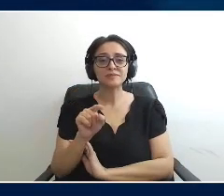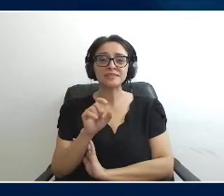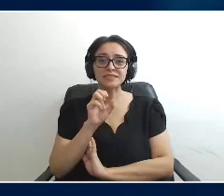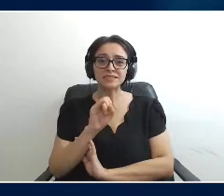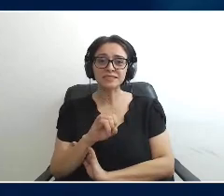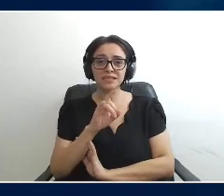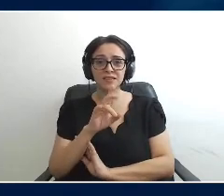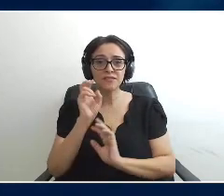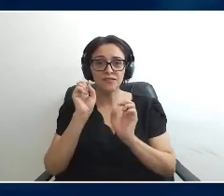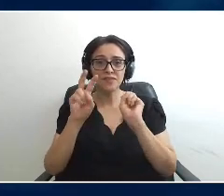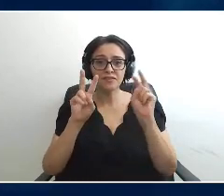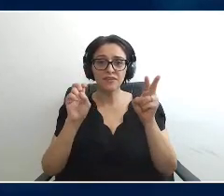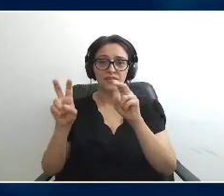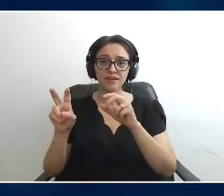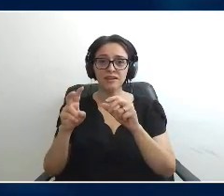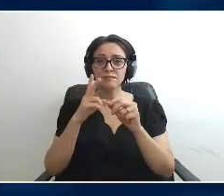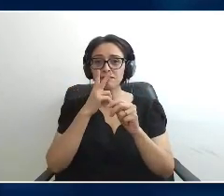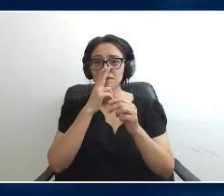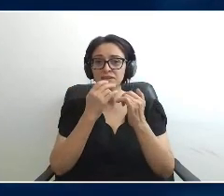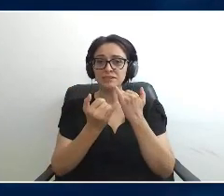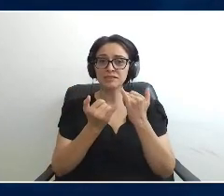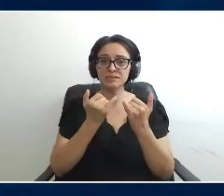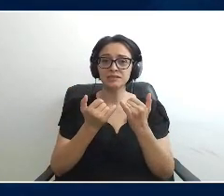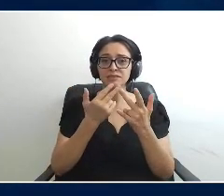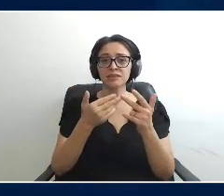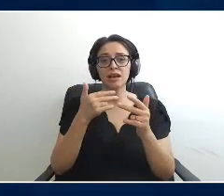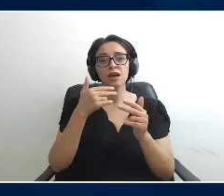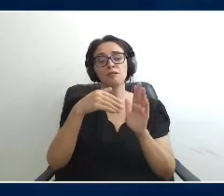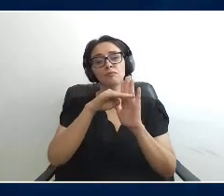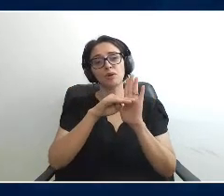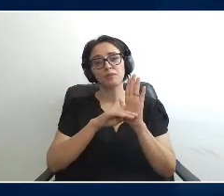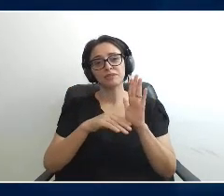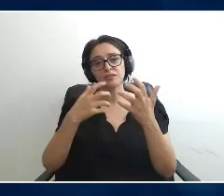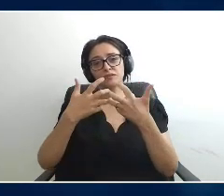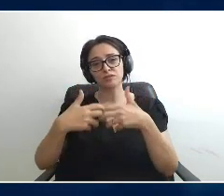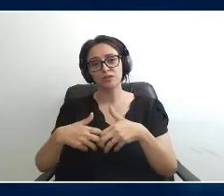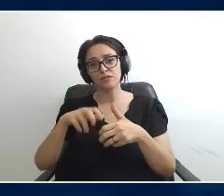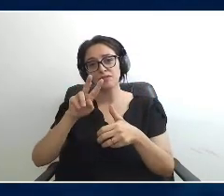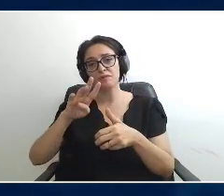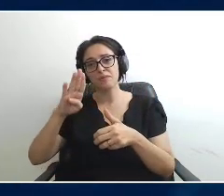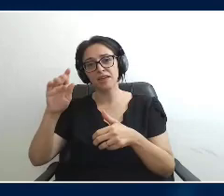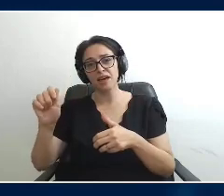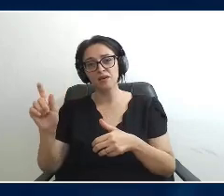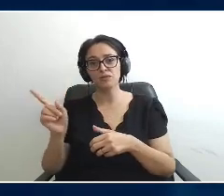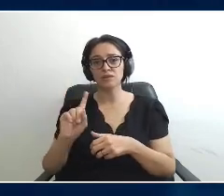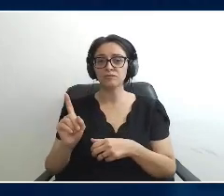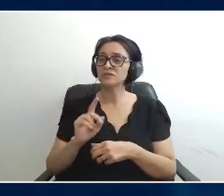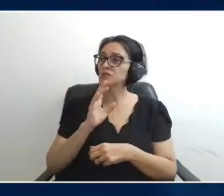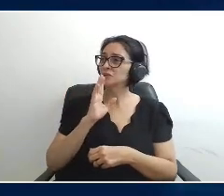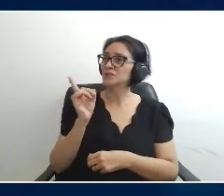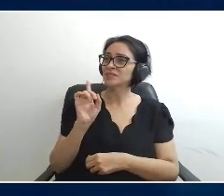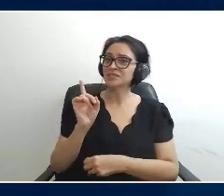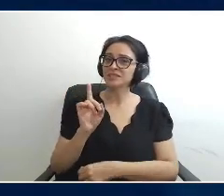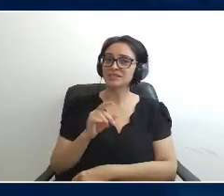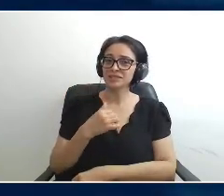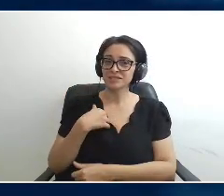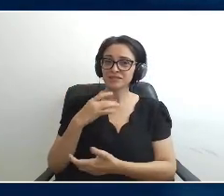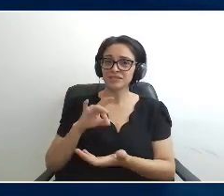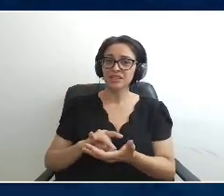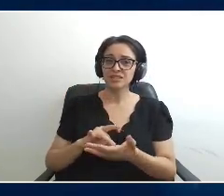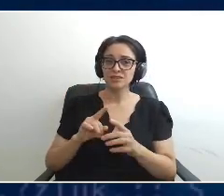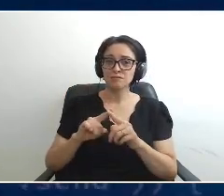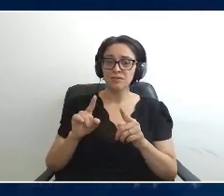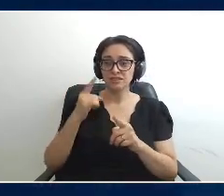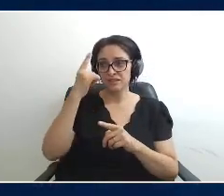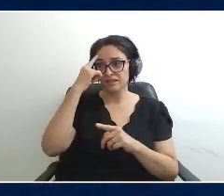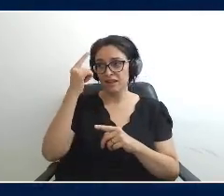vê muitas semelhanças em questão de programação funcional dentro do VBA ou não? Eu não conheço o VBA, para dizer, mas eu acho que essa ideia,